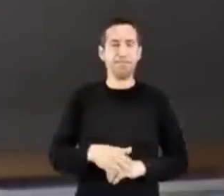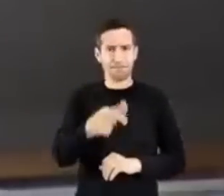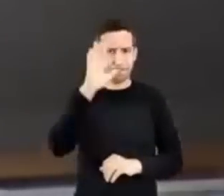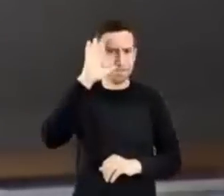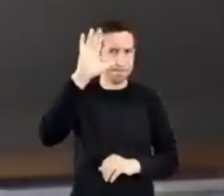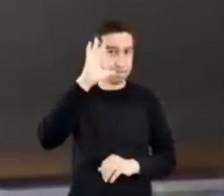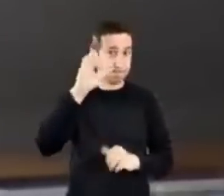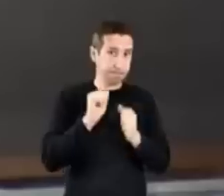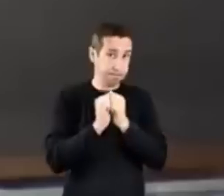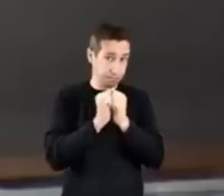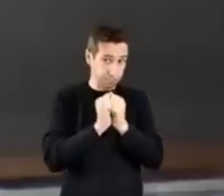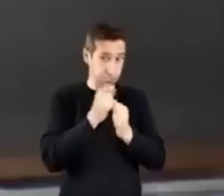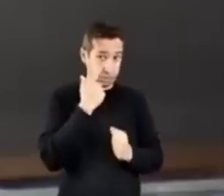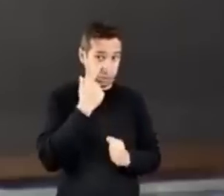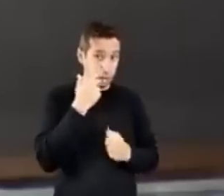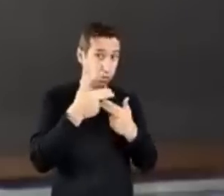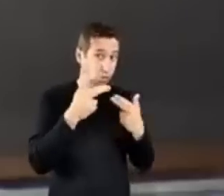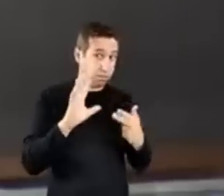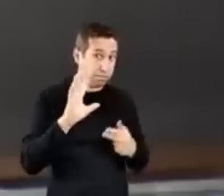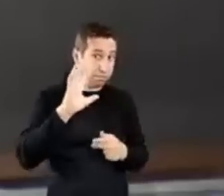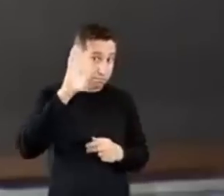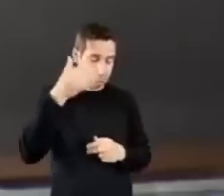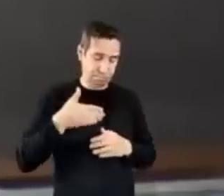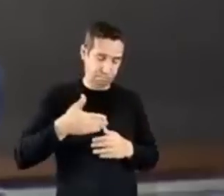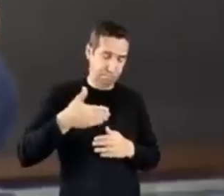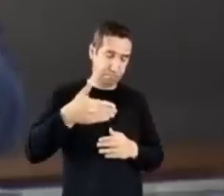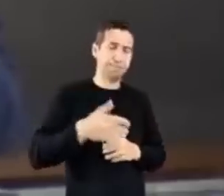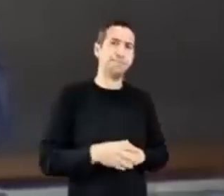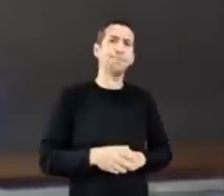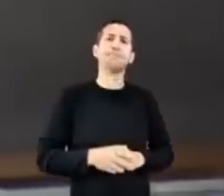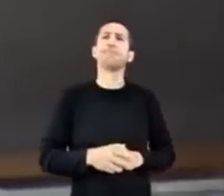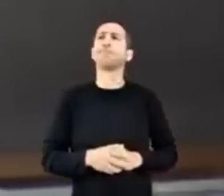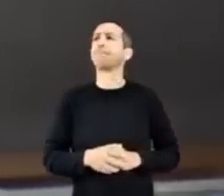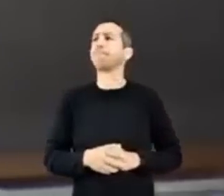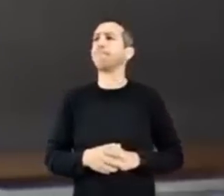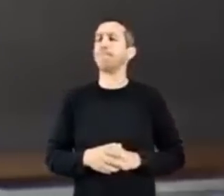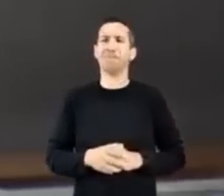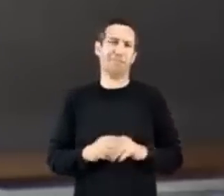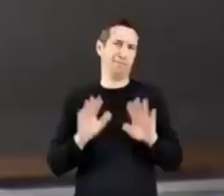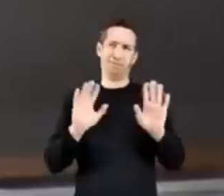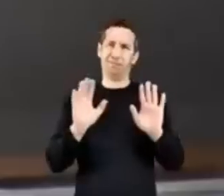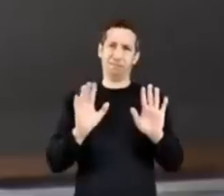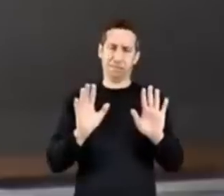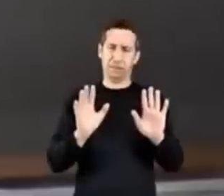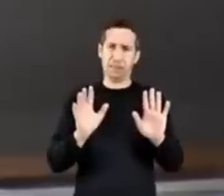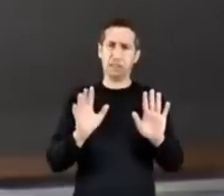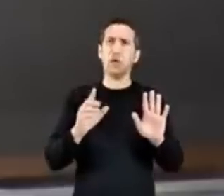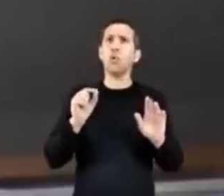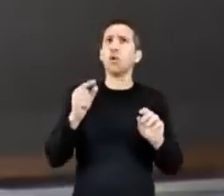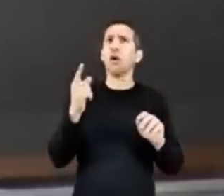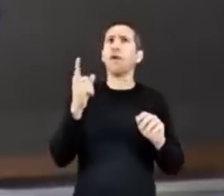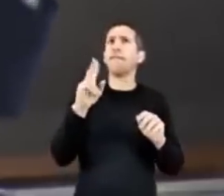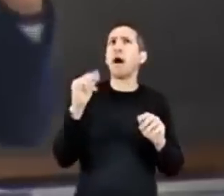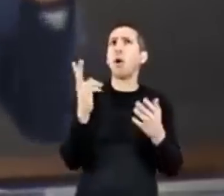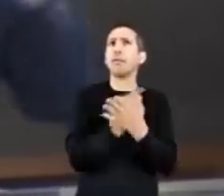nesses acontecimentos a finais daqui para frente não Não exatamente na ordem que a gente não consegue colocar tudo na